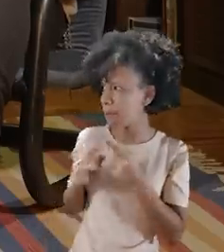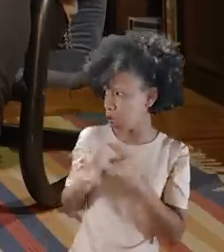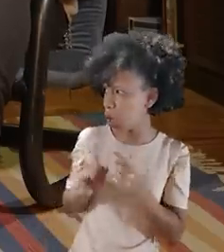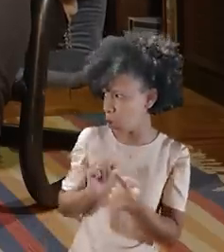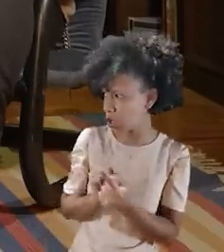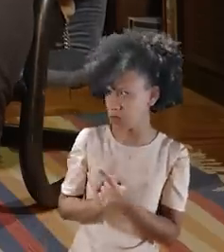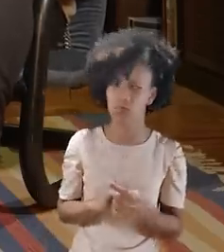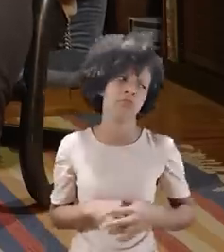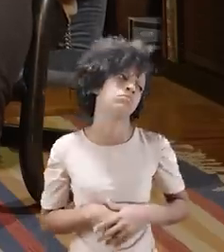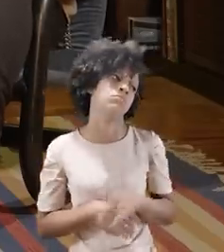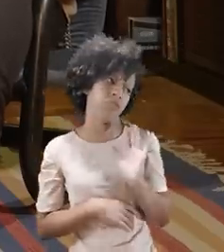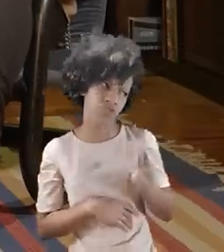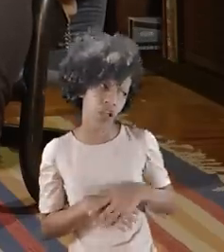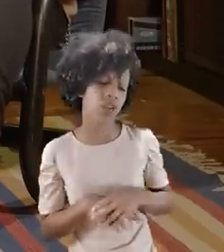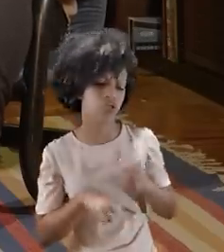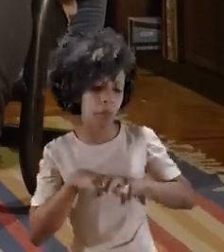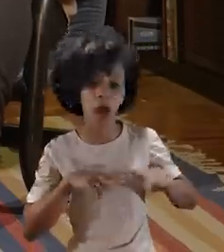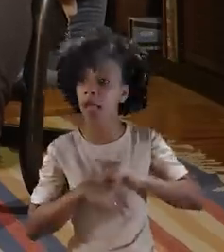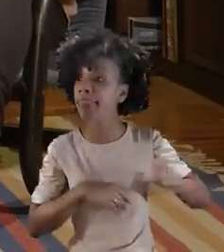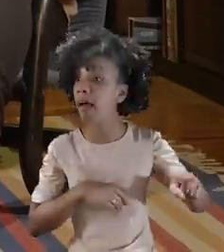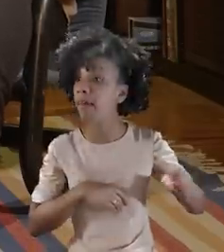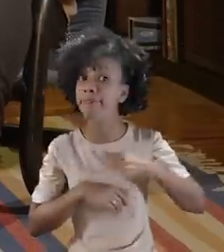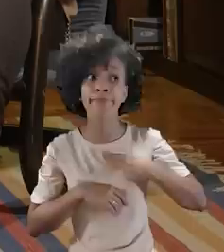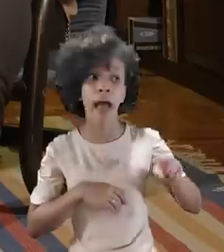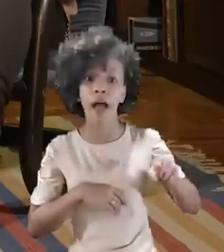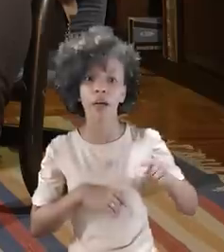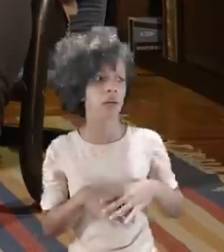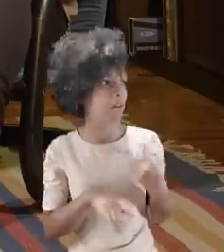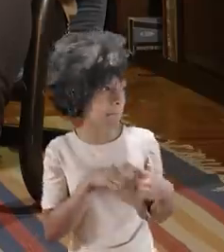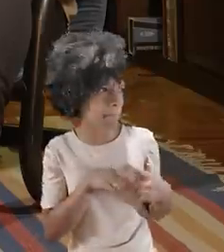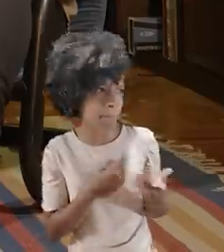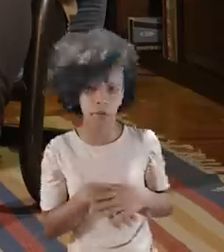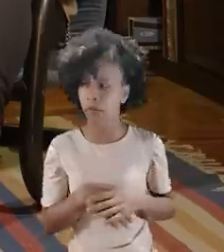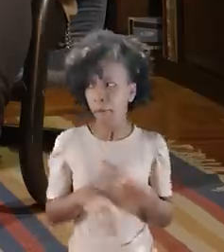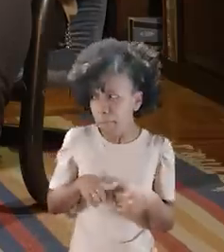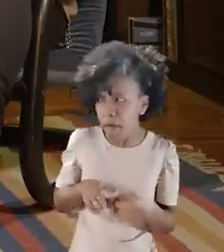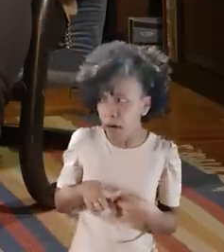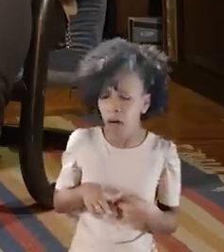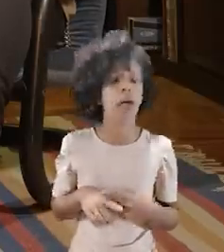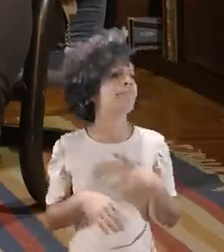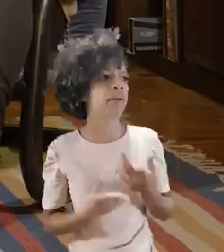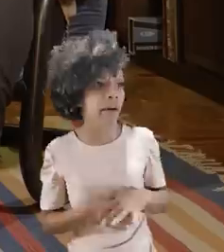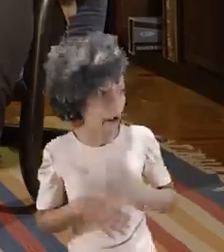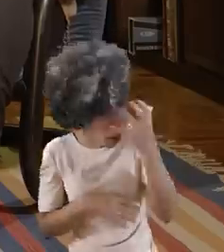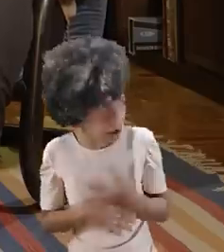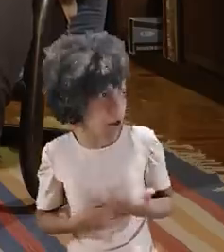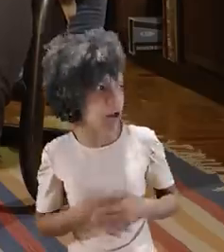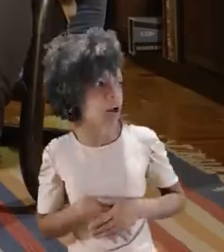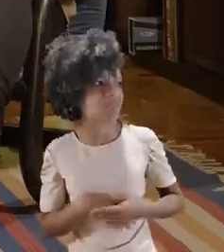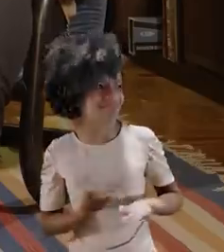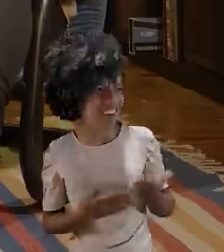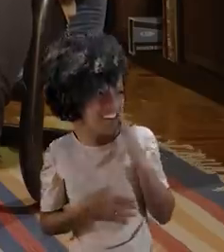eu já brigou com o cliente puxa já já mandei sair da minha cadeira não com o motivo por ser grosso mano é pouco ideia velho ali